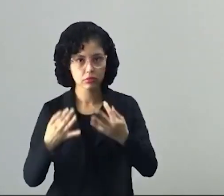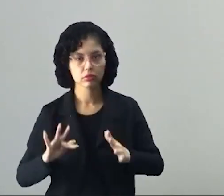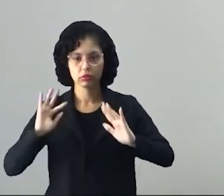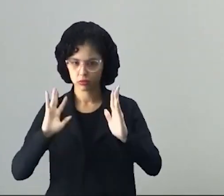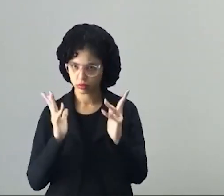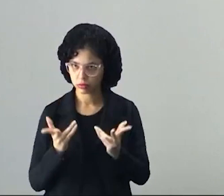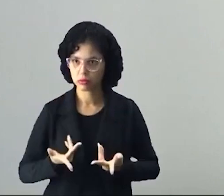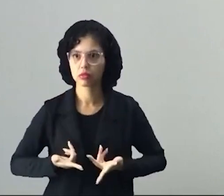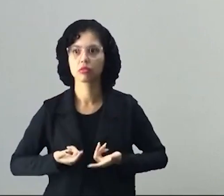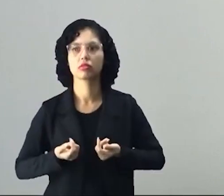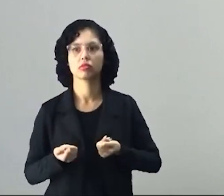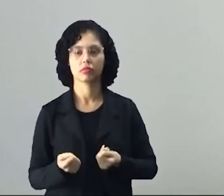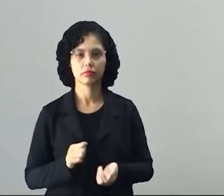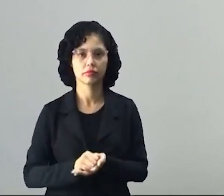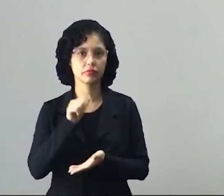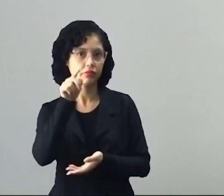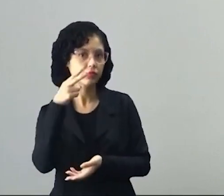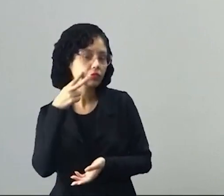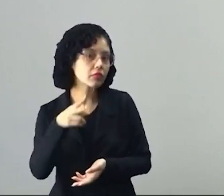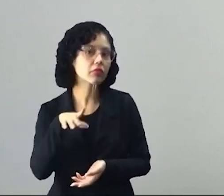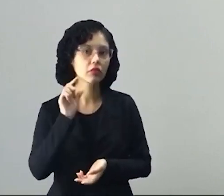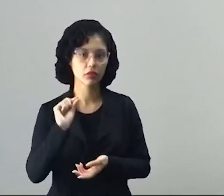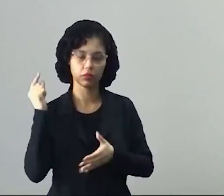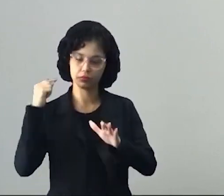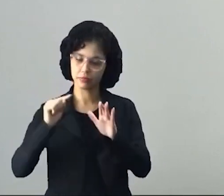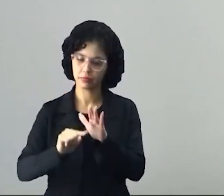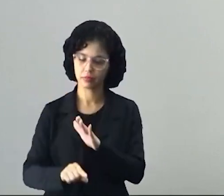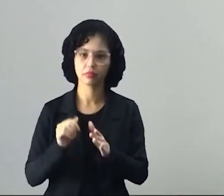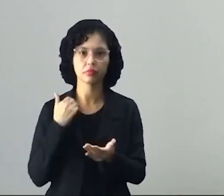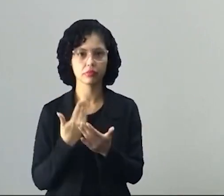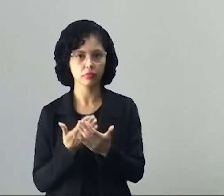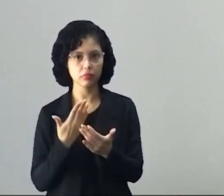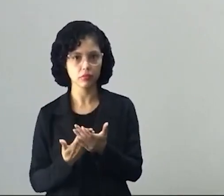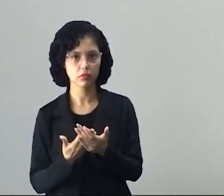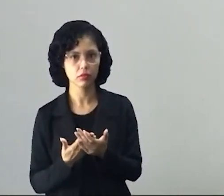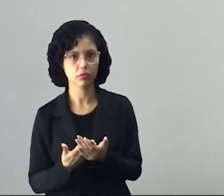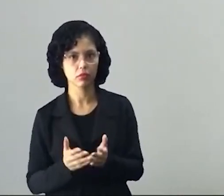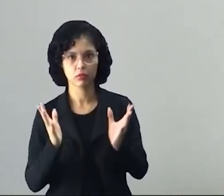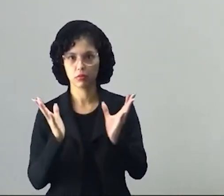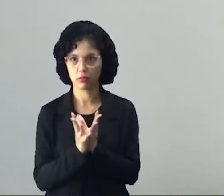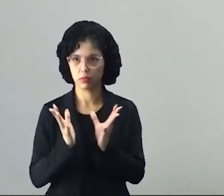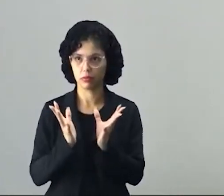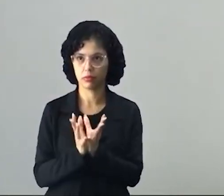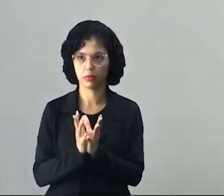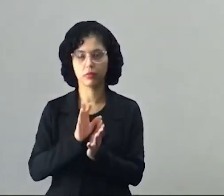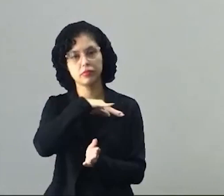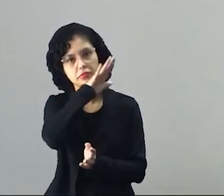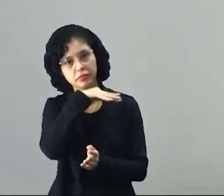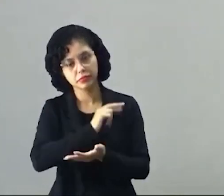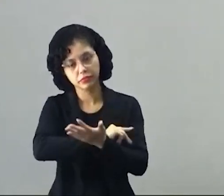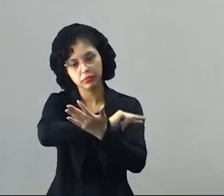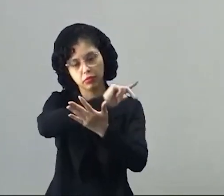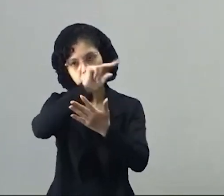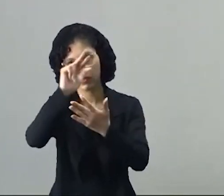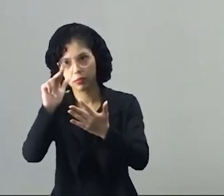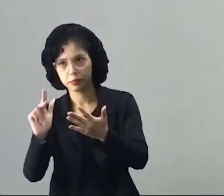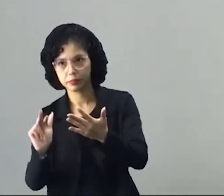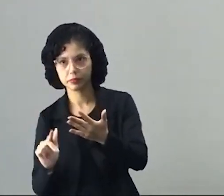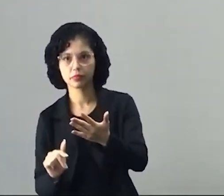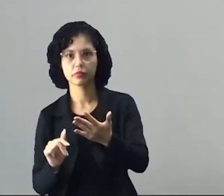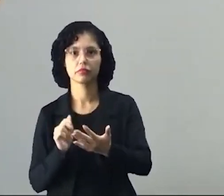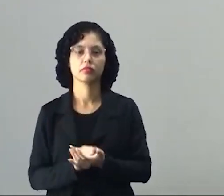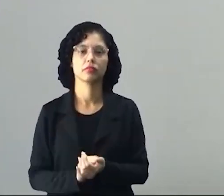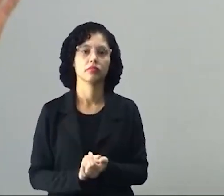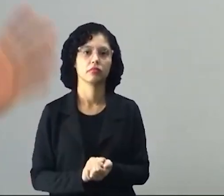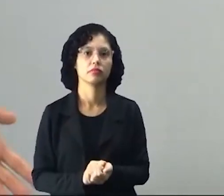nossas habilidades. Então, é para você ver que dentro do estudo do grupo dos animais, a gente vai ter essa grande diversidade.